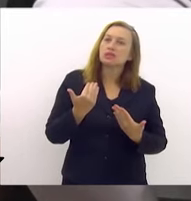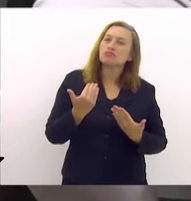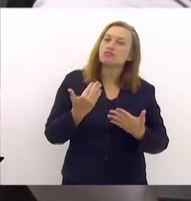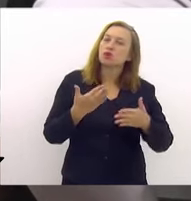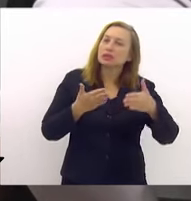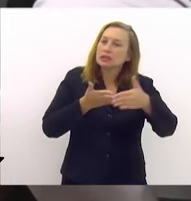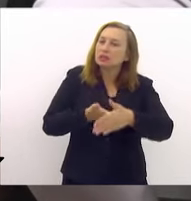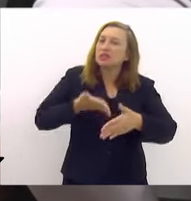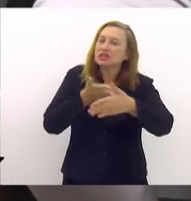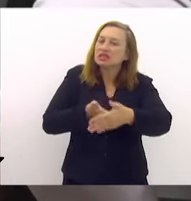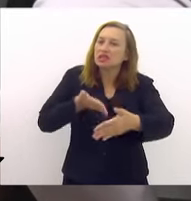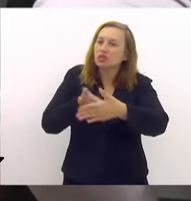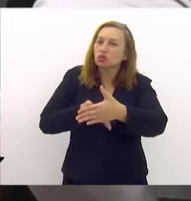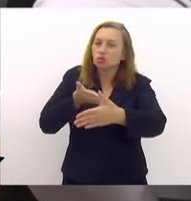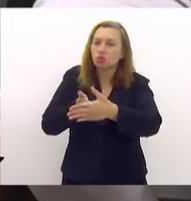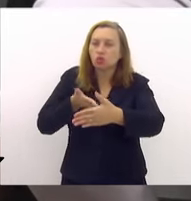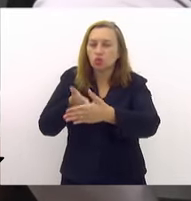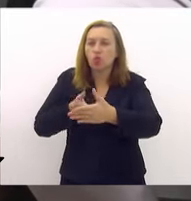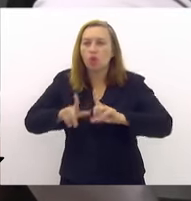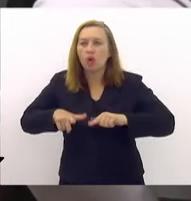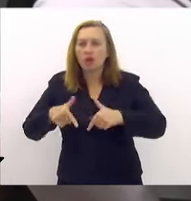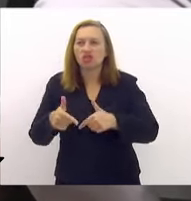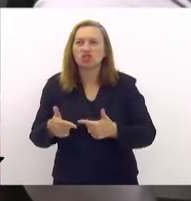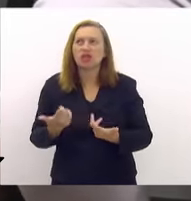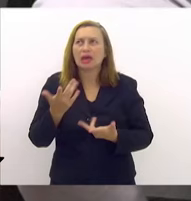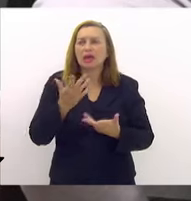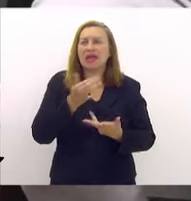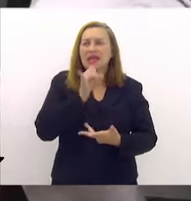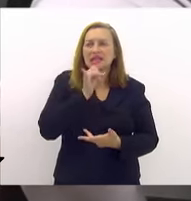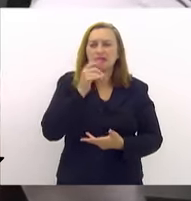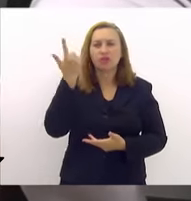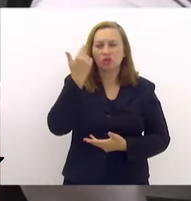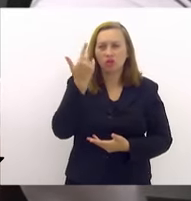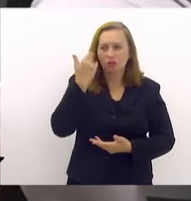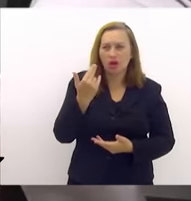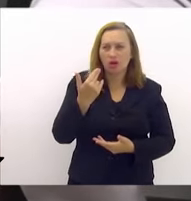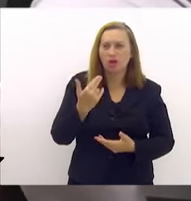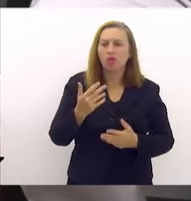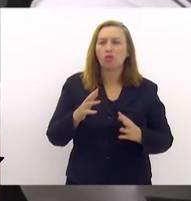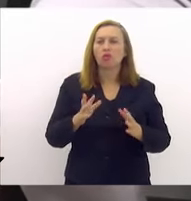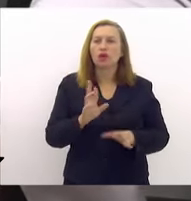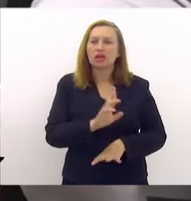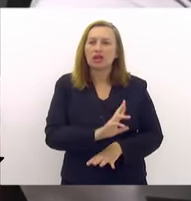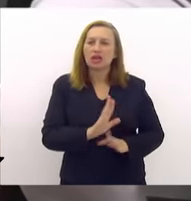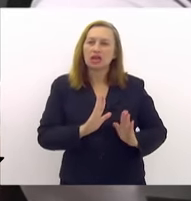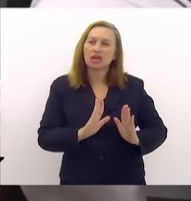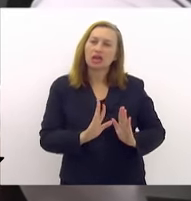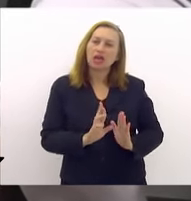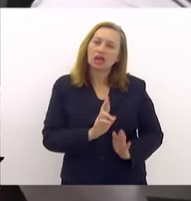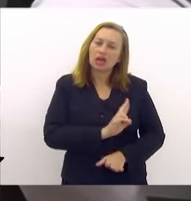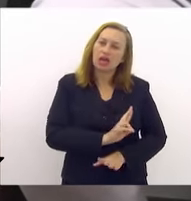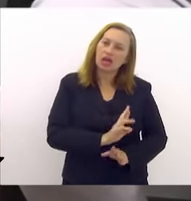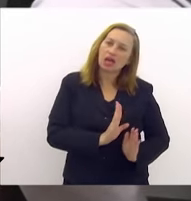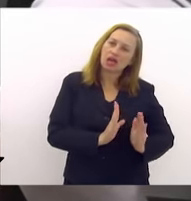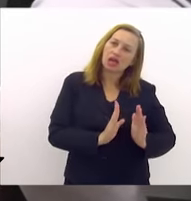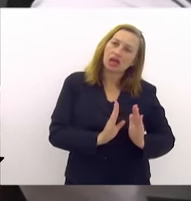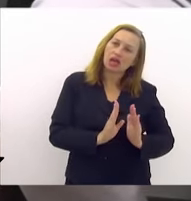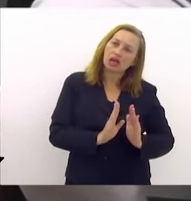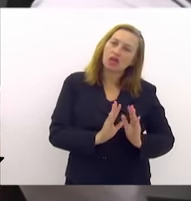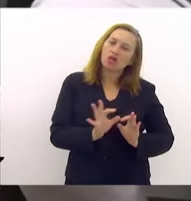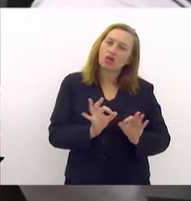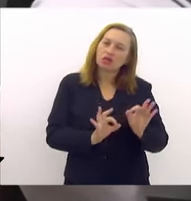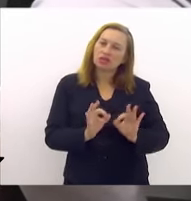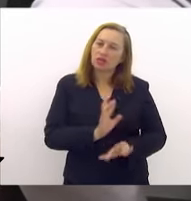limitando ações. Por exemplo, é muito comum instituições, inclusive religiosas, mas não só, também organizações